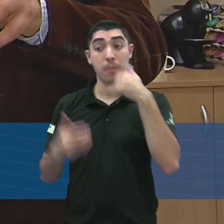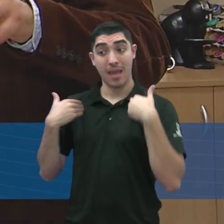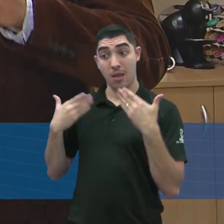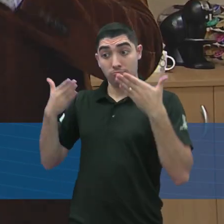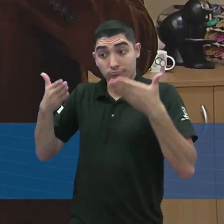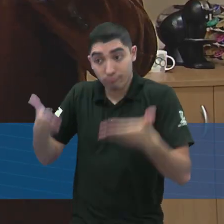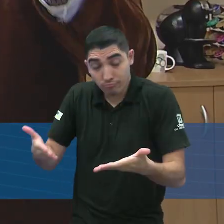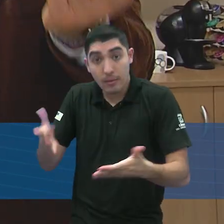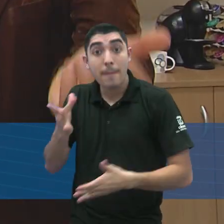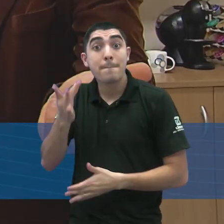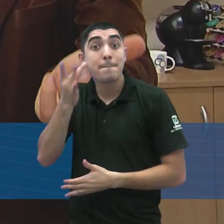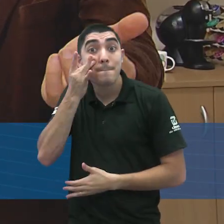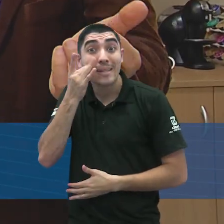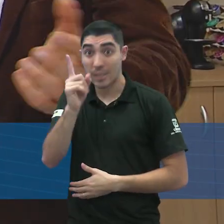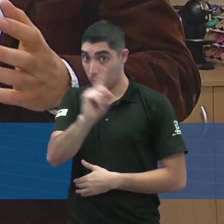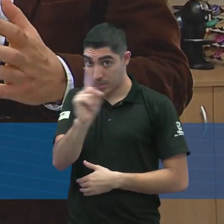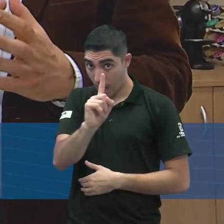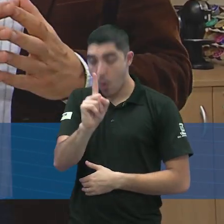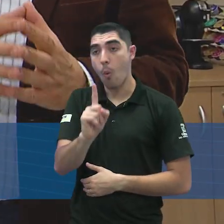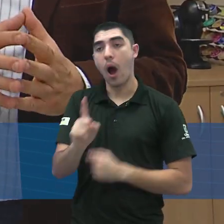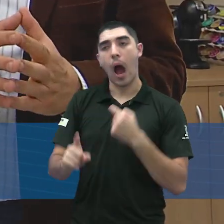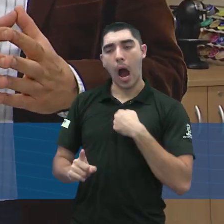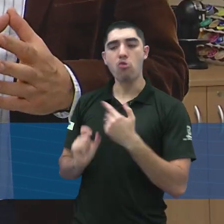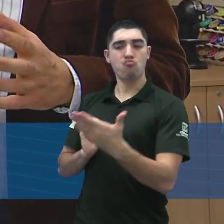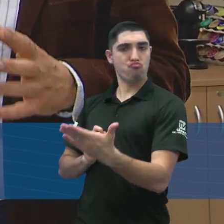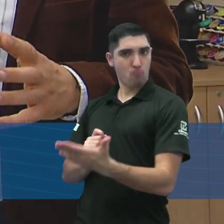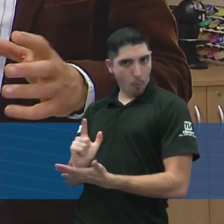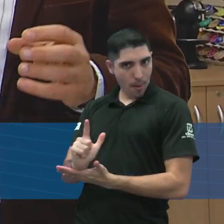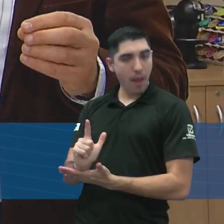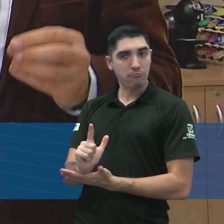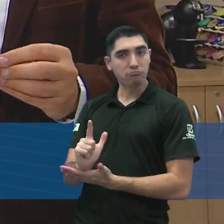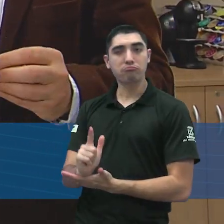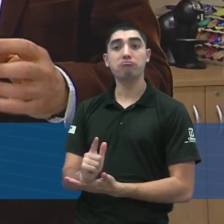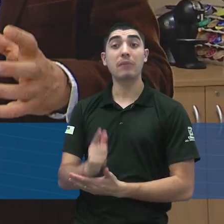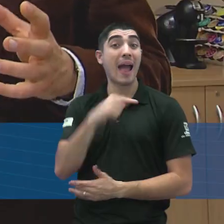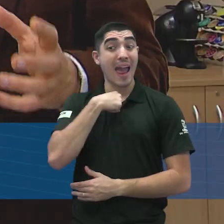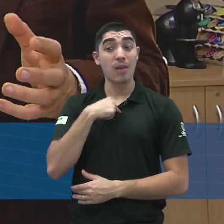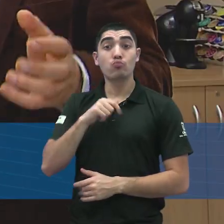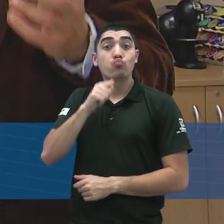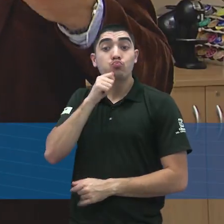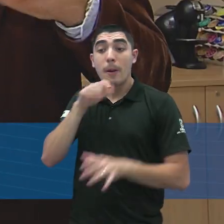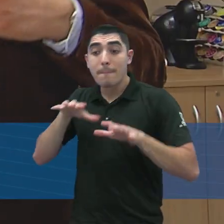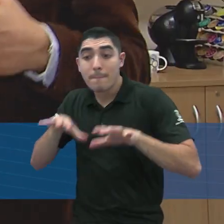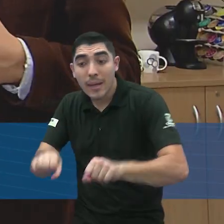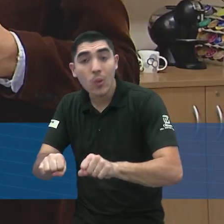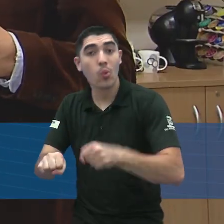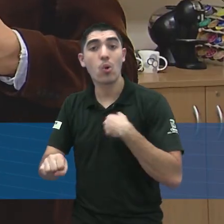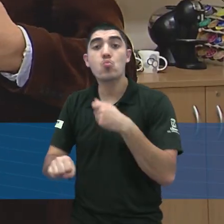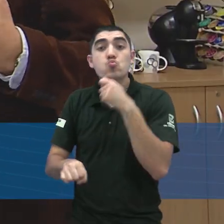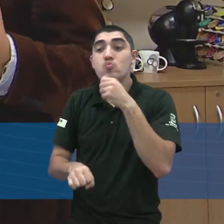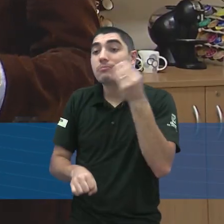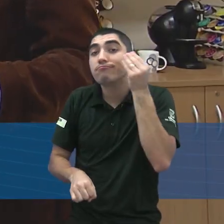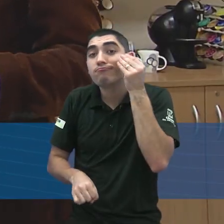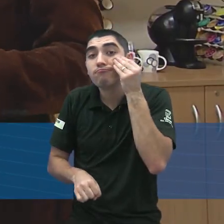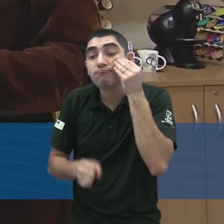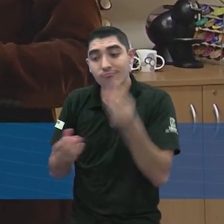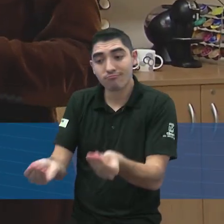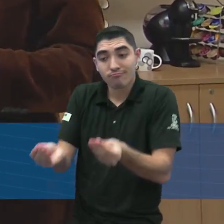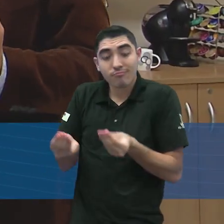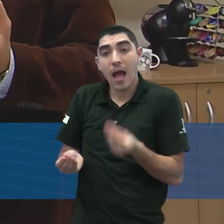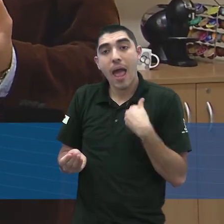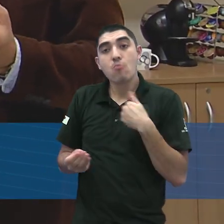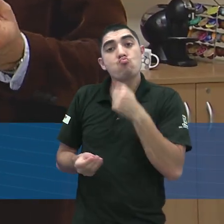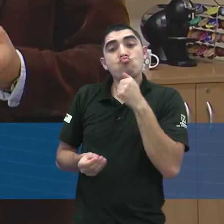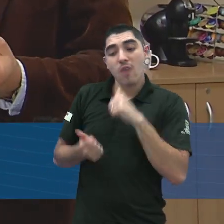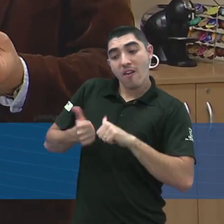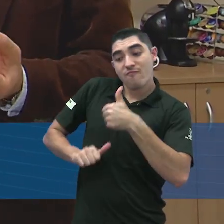estabelecimento comercial do fornecedor, faz a compra. Ele não tocou o produto, ele não viu, não experimentou, então ele não teve o direito de